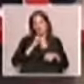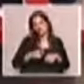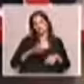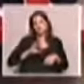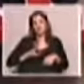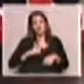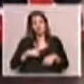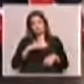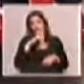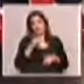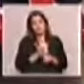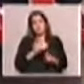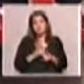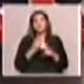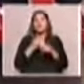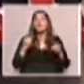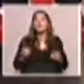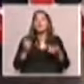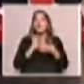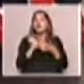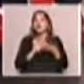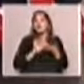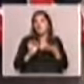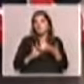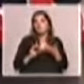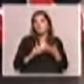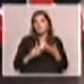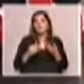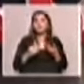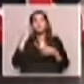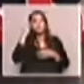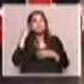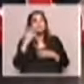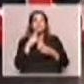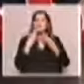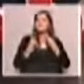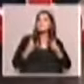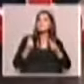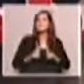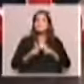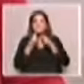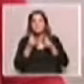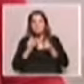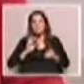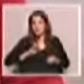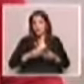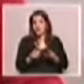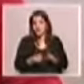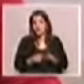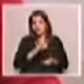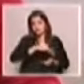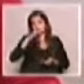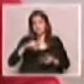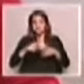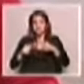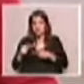Eu continuo a reforçar um bocadinho as características sensoriais ou o prazer, o que saboreamos num queijo Serra da